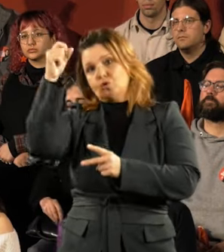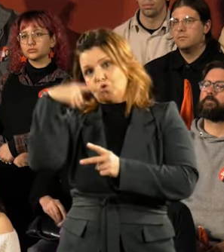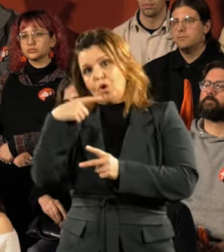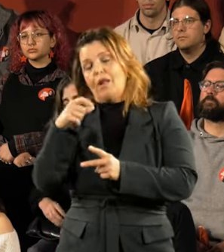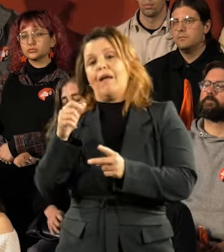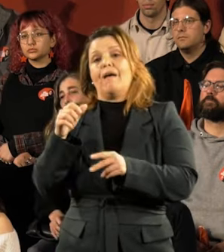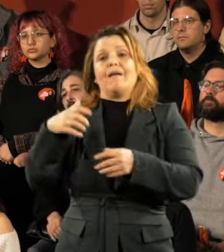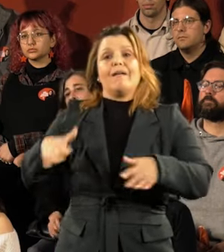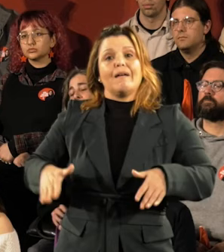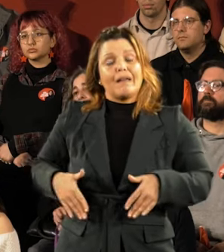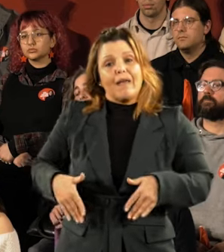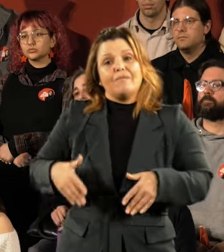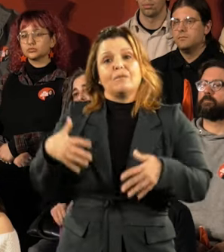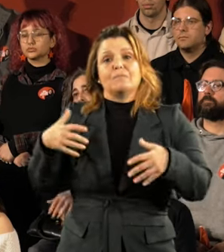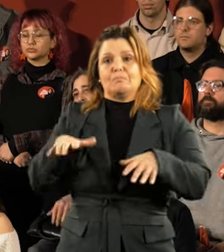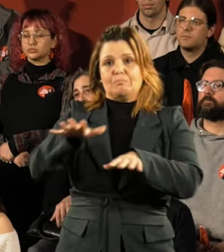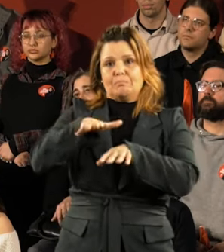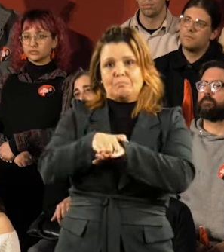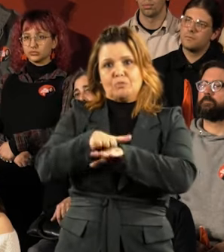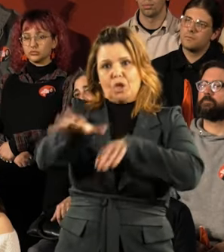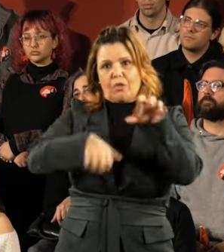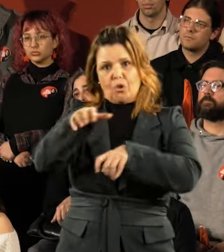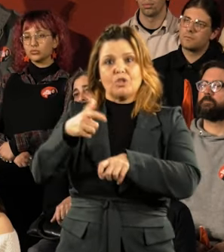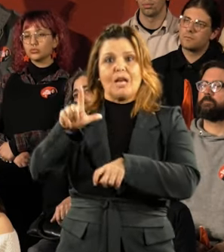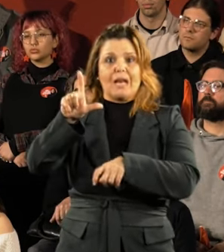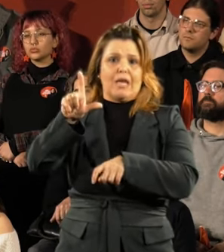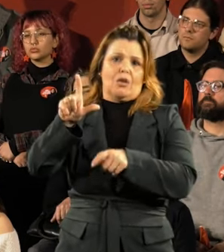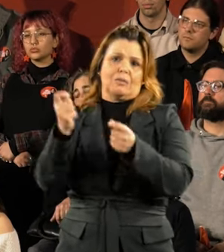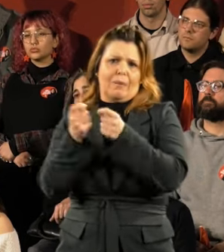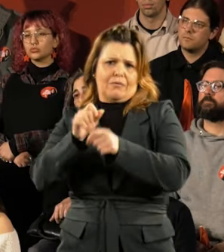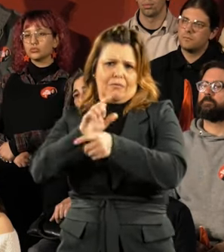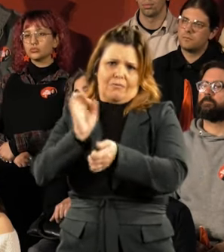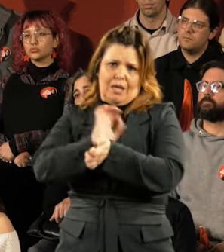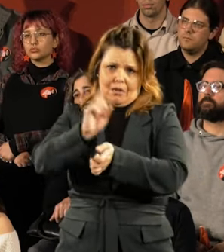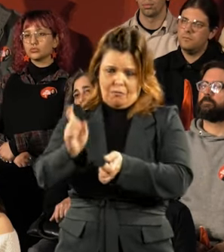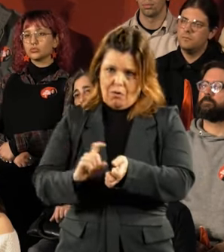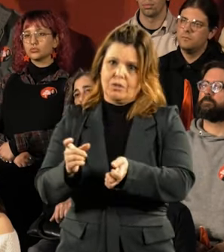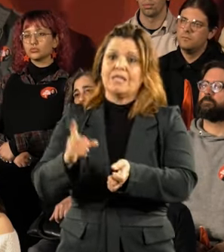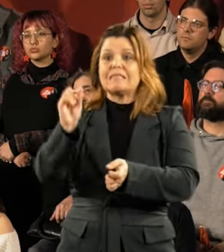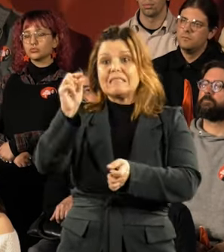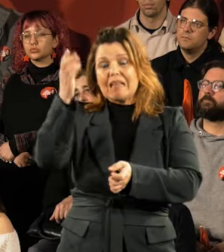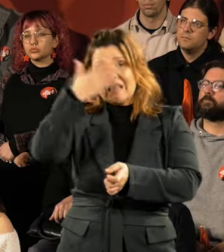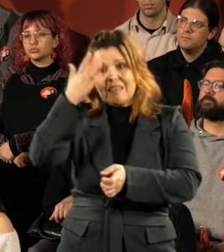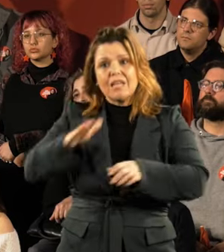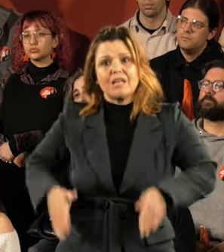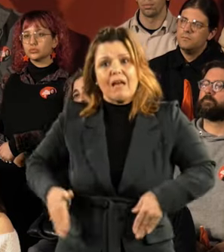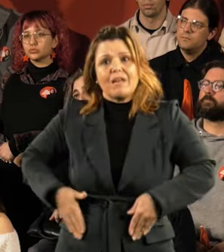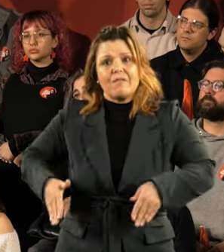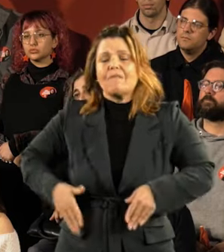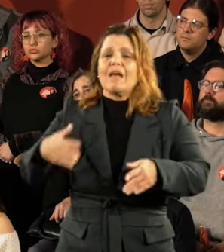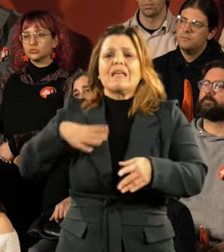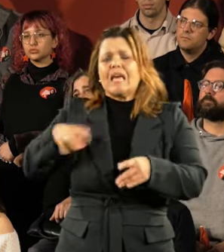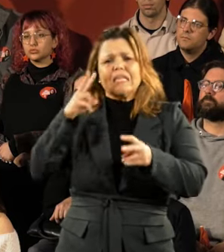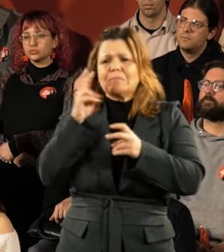leirosa perto da Figueira da Foz que estavam em luta há 60 dias e que naquele momento só queriam encontrar a